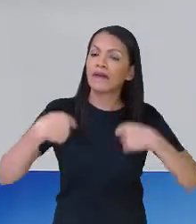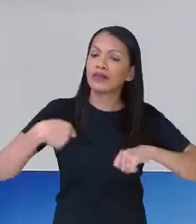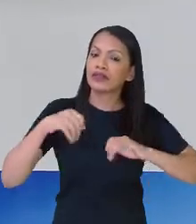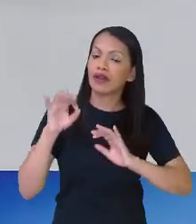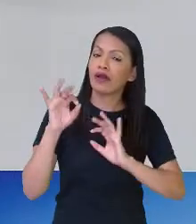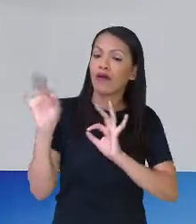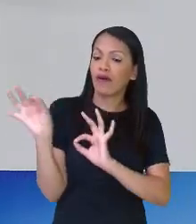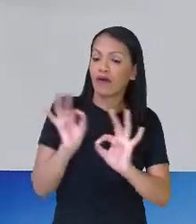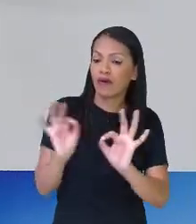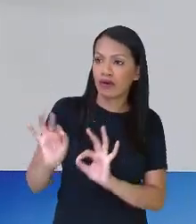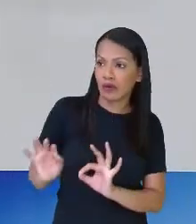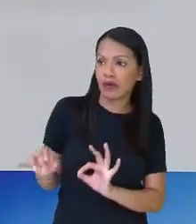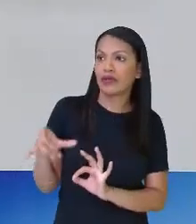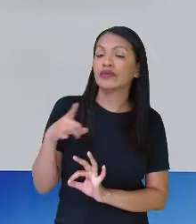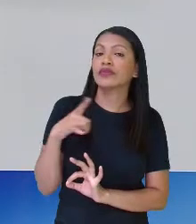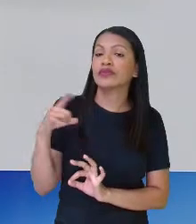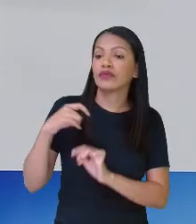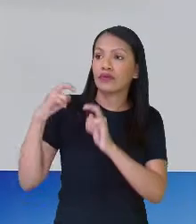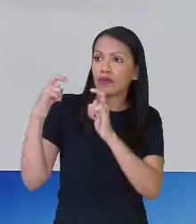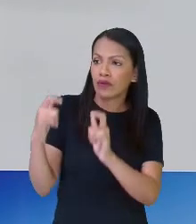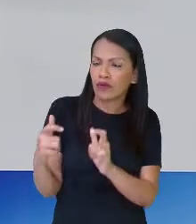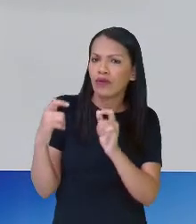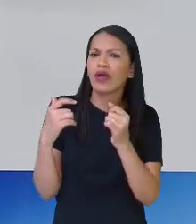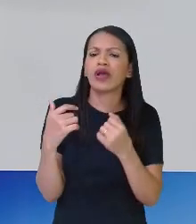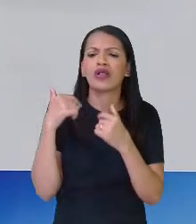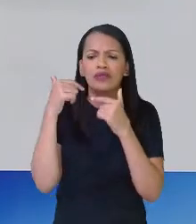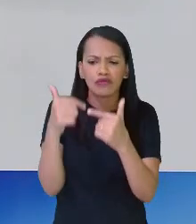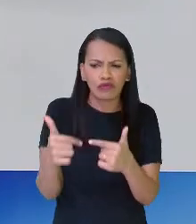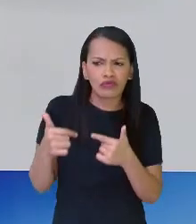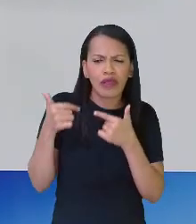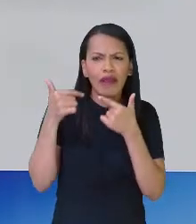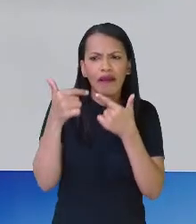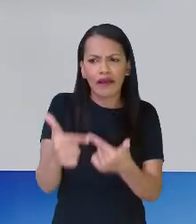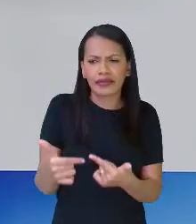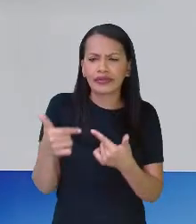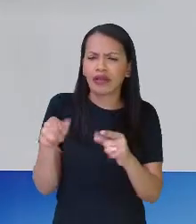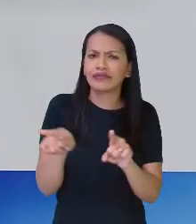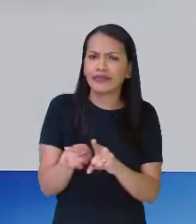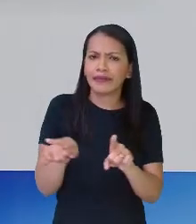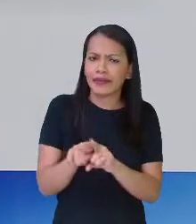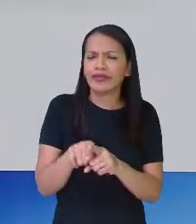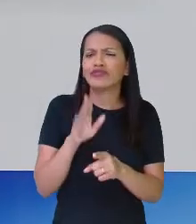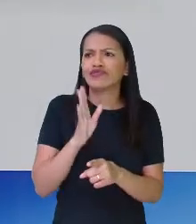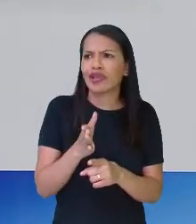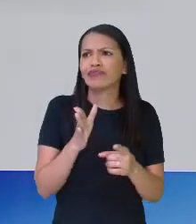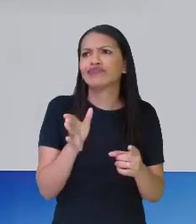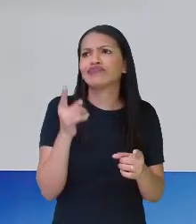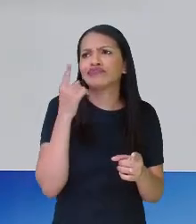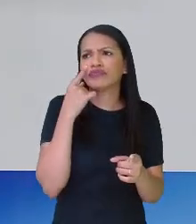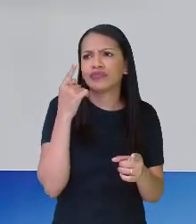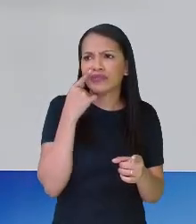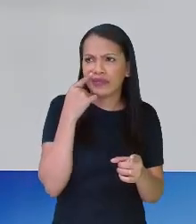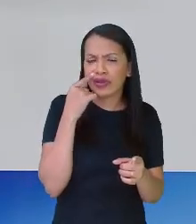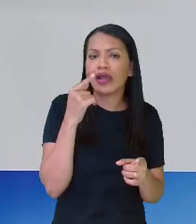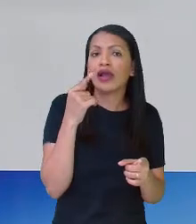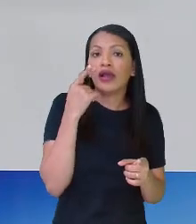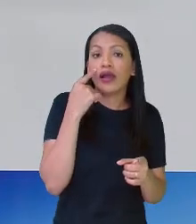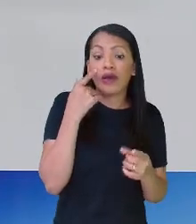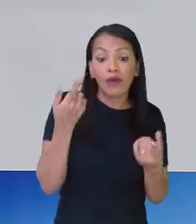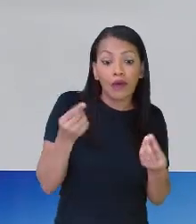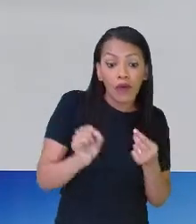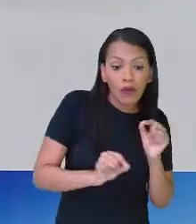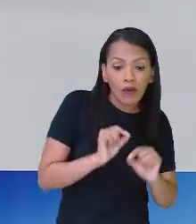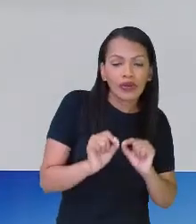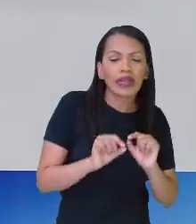organizada, tá? Muitos desses locais resistiram infinitamente e seus moradores, por isso que eles passam a ser remanescentes